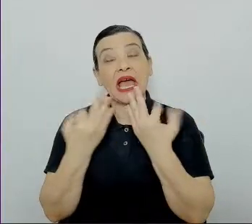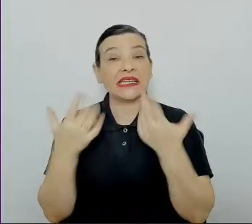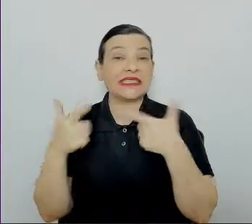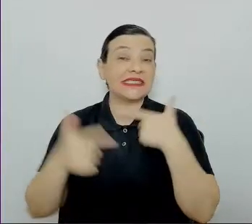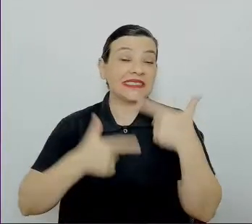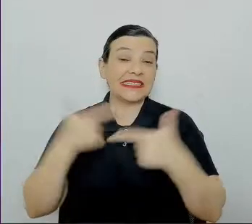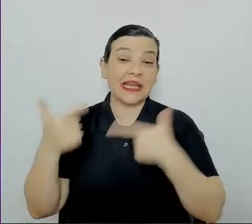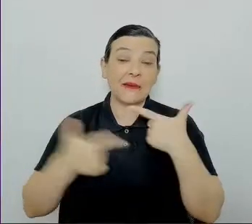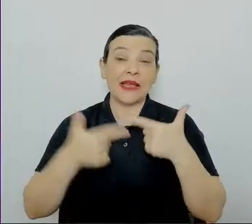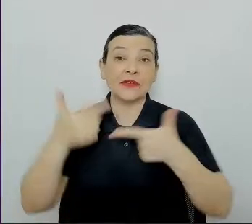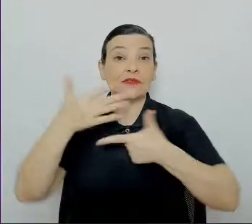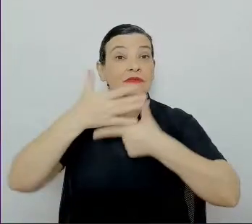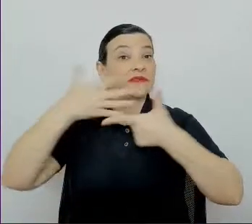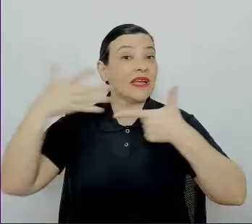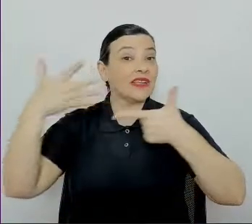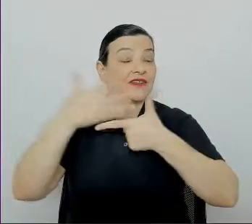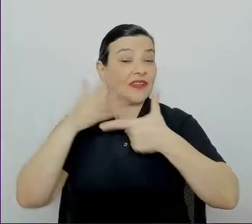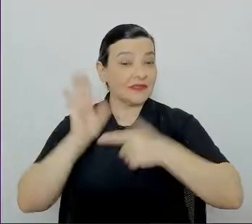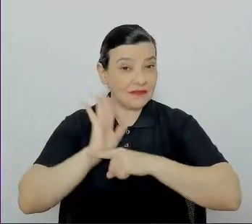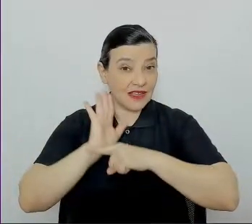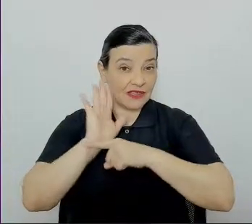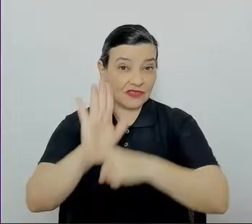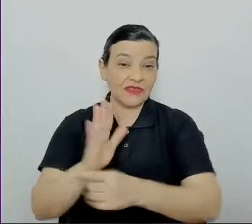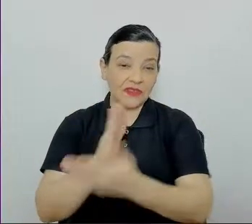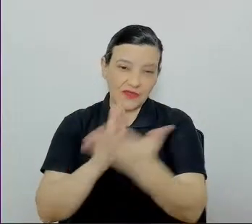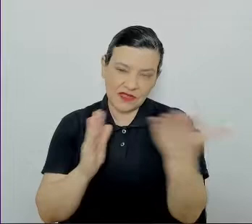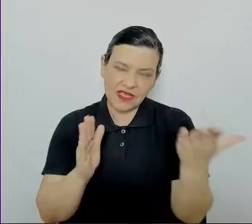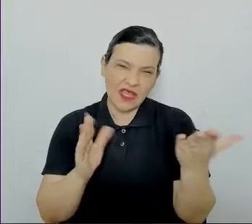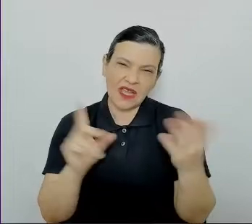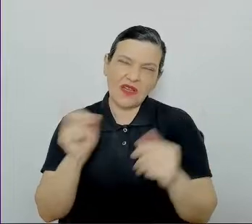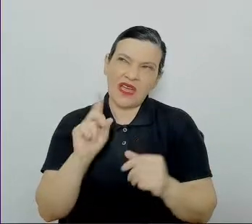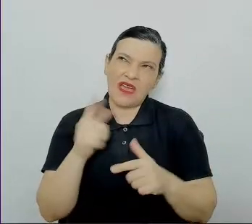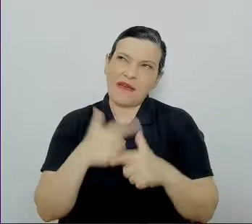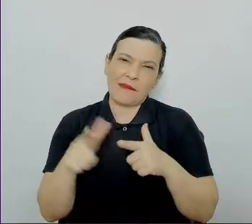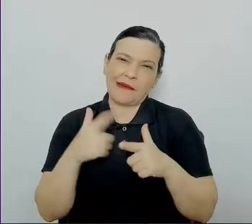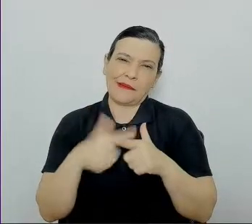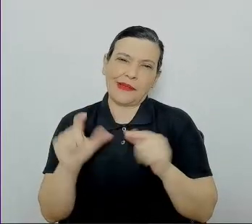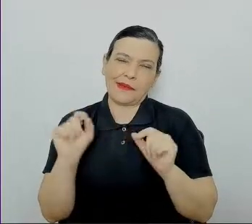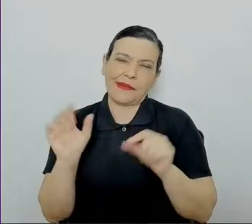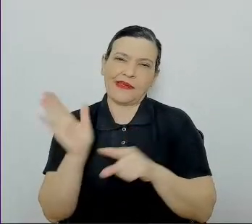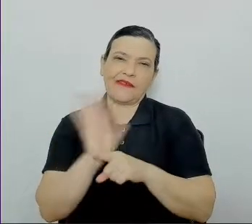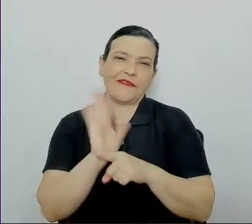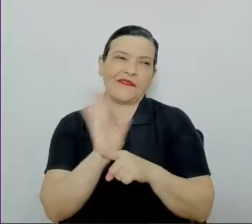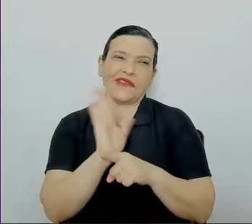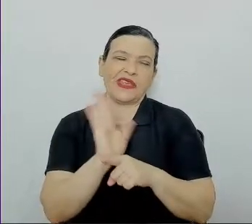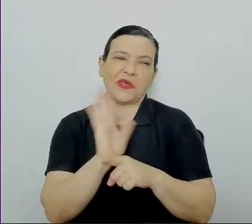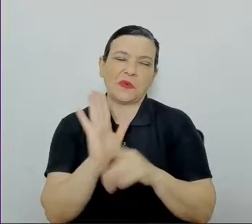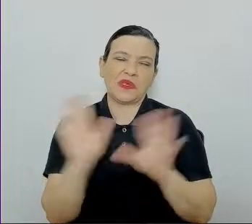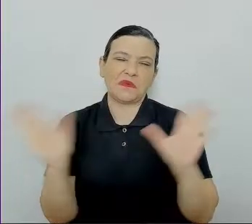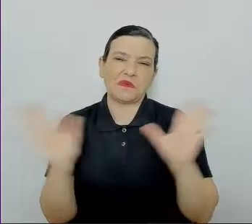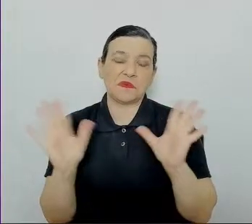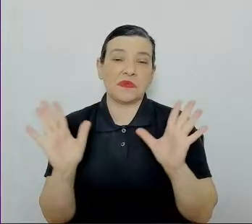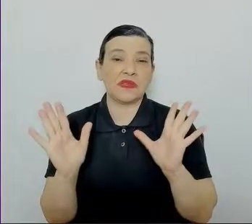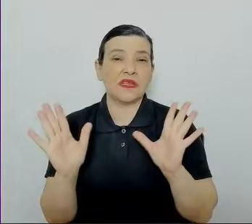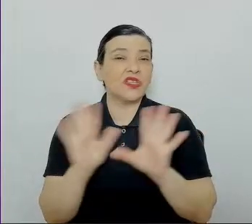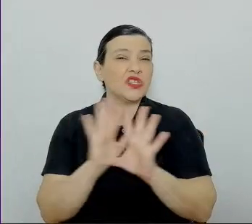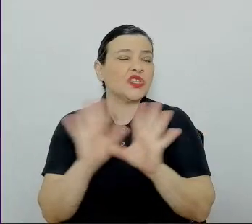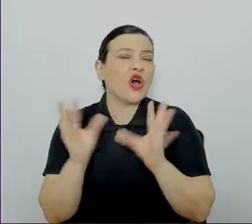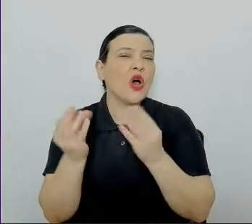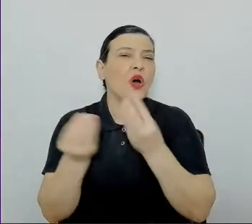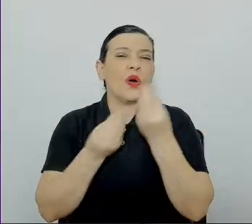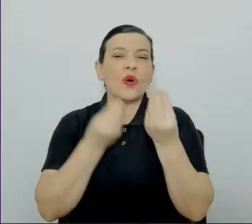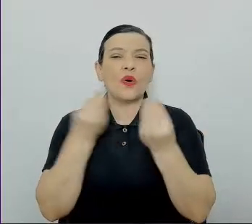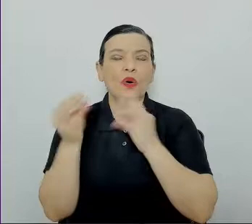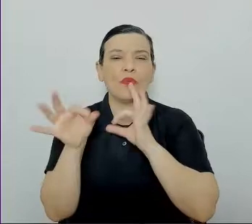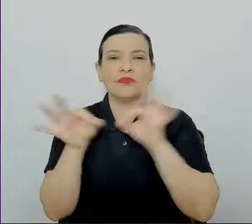o Netflix ele resolve esses problemas. Não é necessariamente o problema de assistir um filme ou assistir um filme com um clique. Isso é só o como eles executam